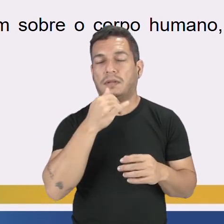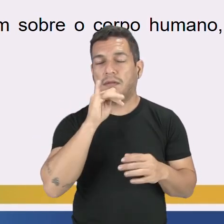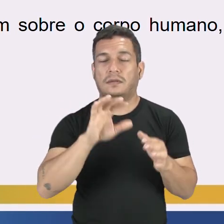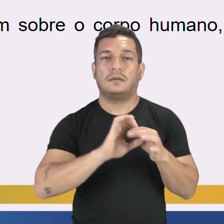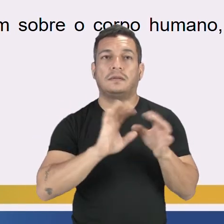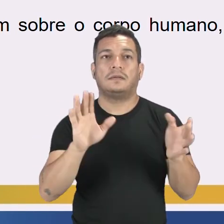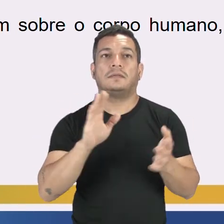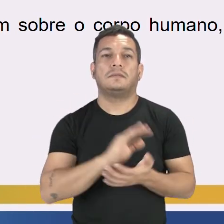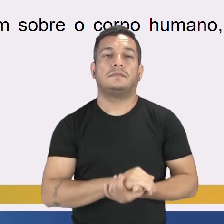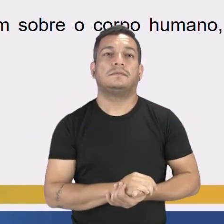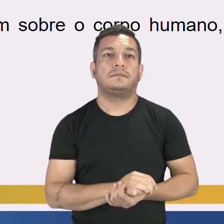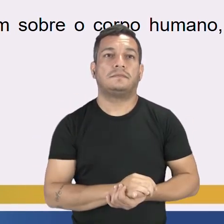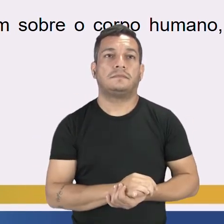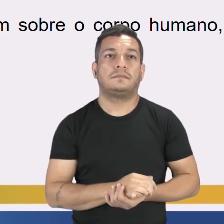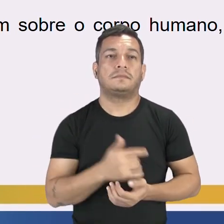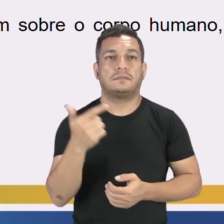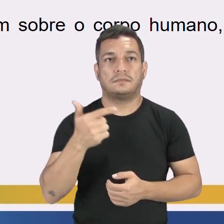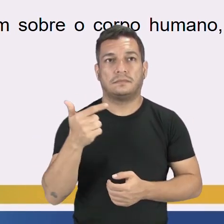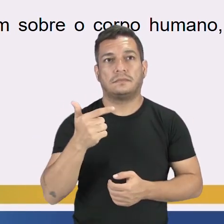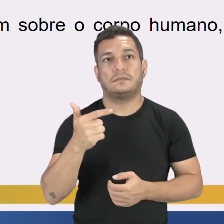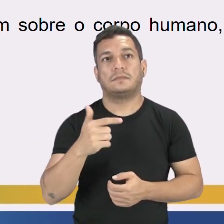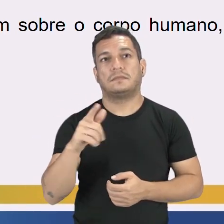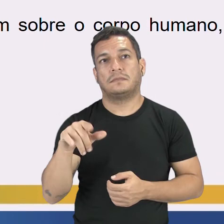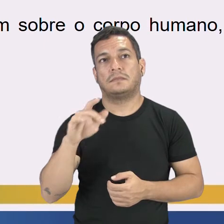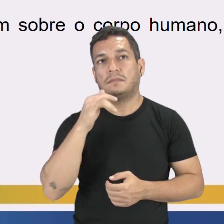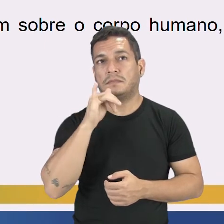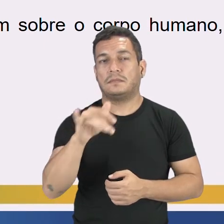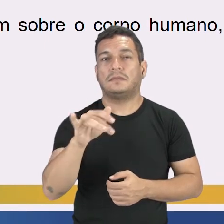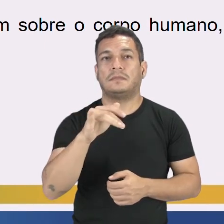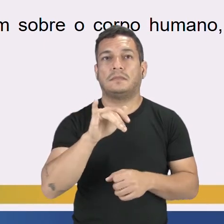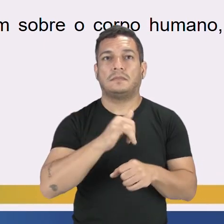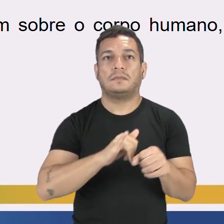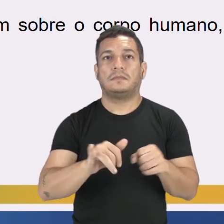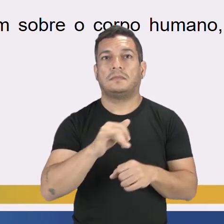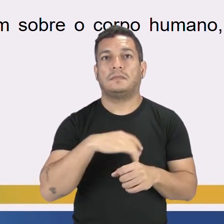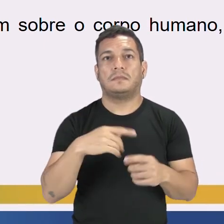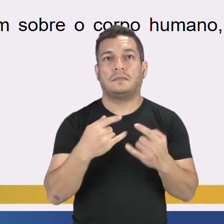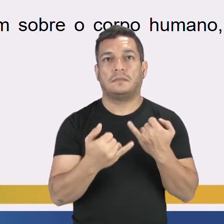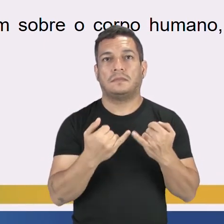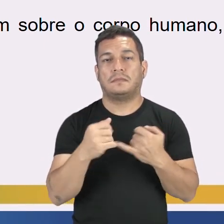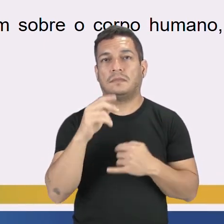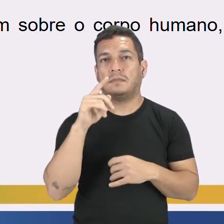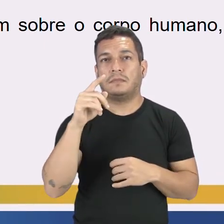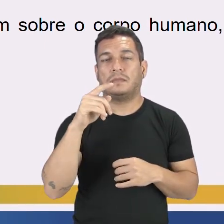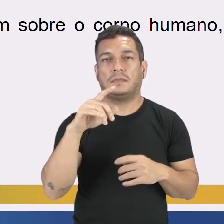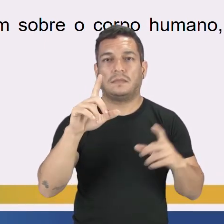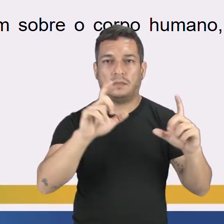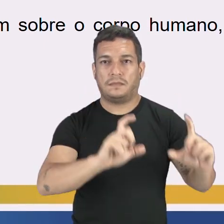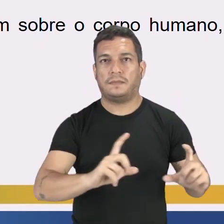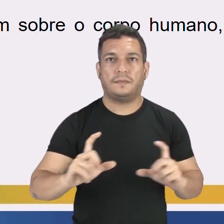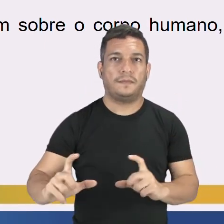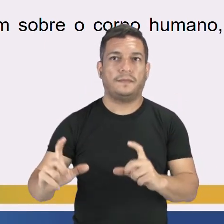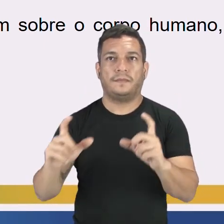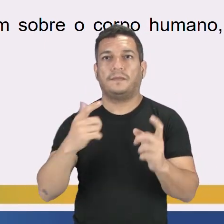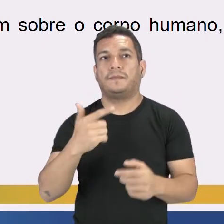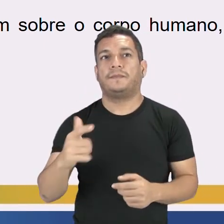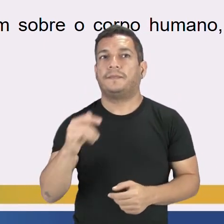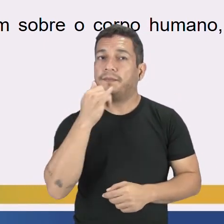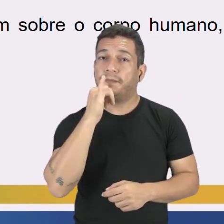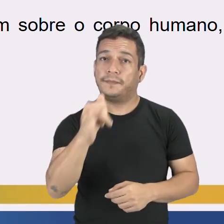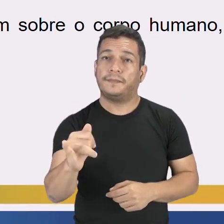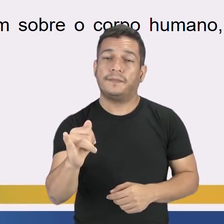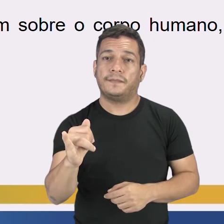carga? A segunda. São radiações eletromagnéticas semelhantes ao raio-x. Não possui